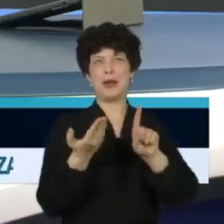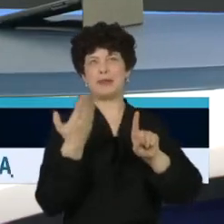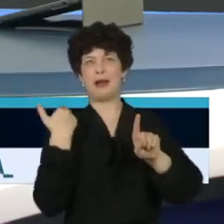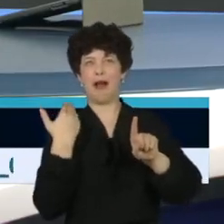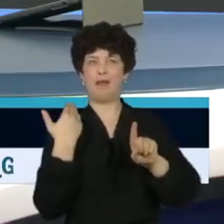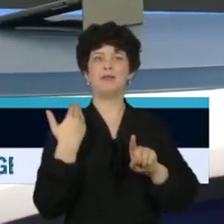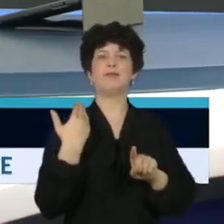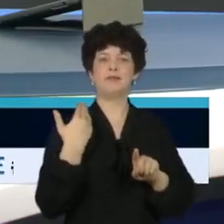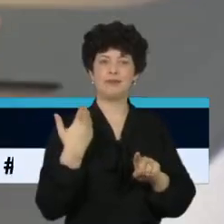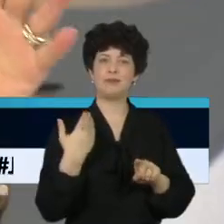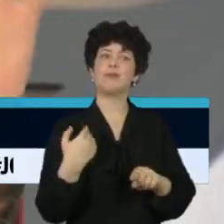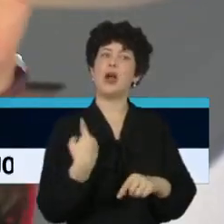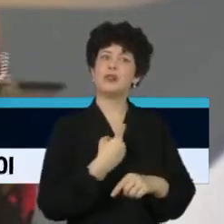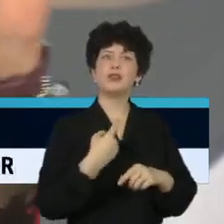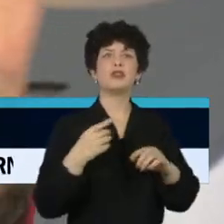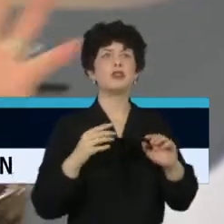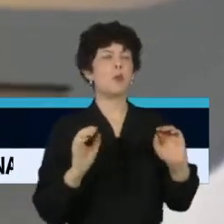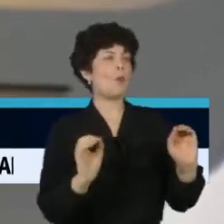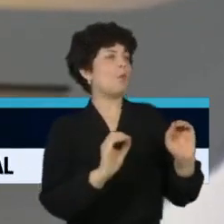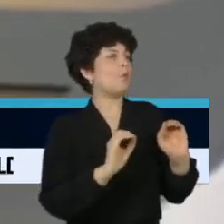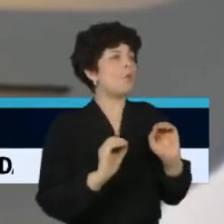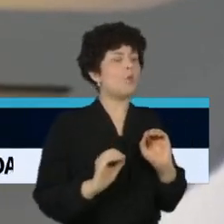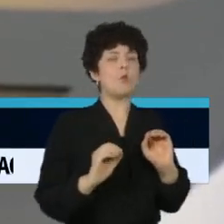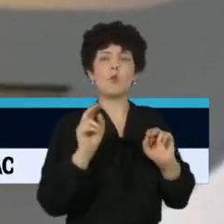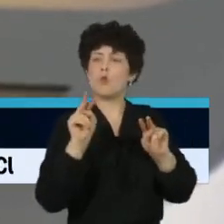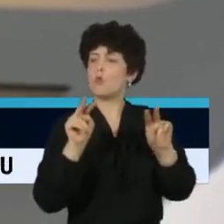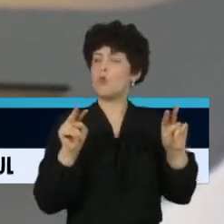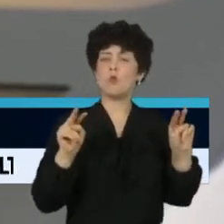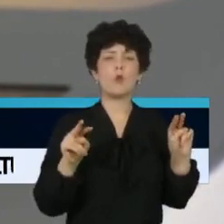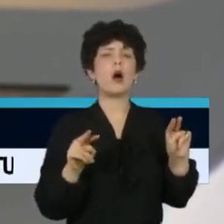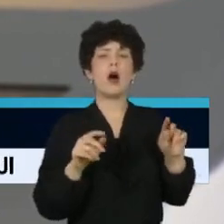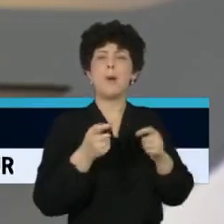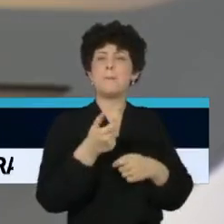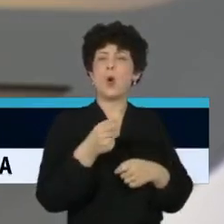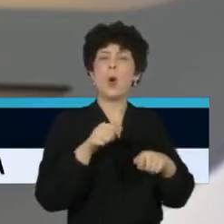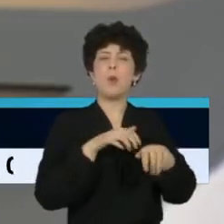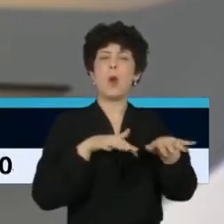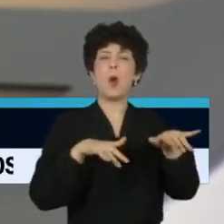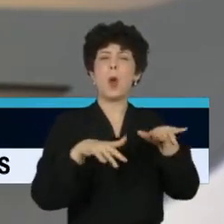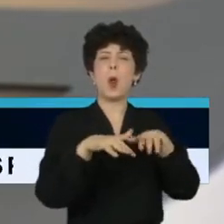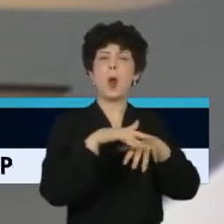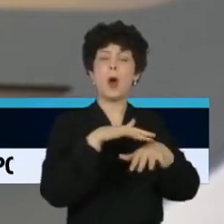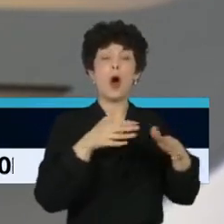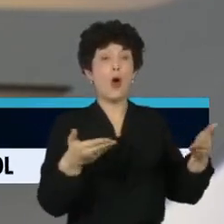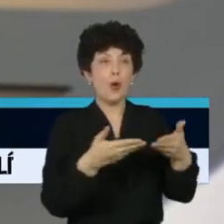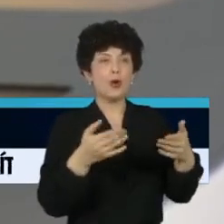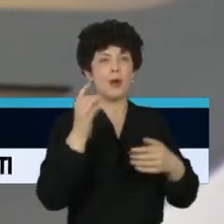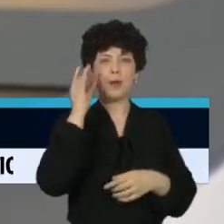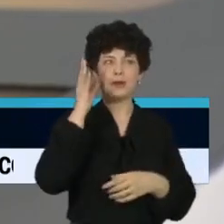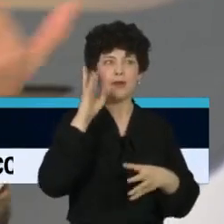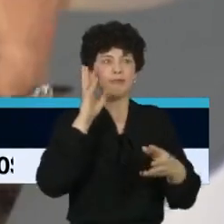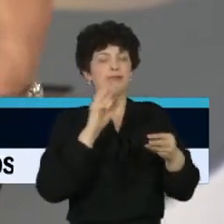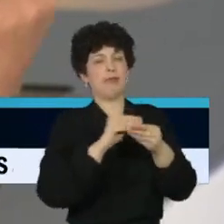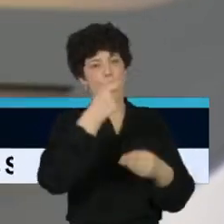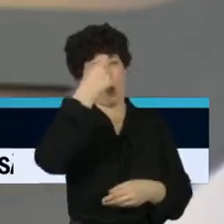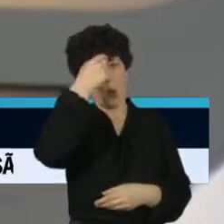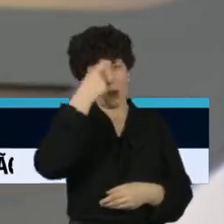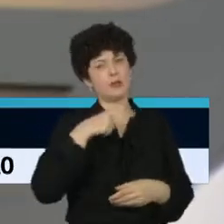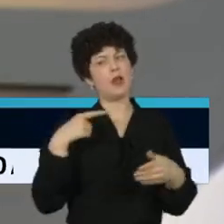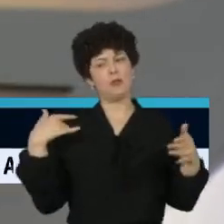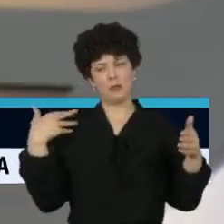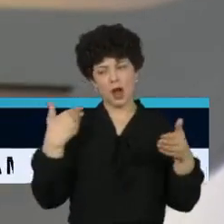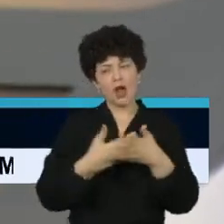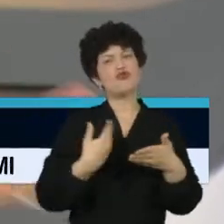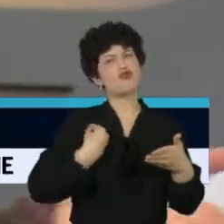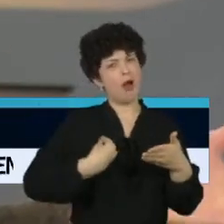meio atrás, a gente praticamente não estava mais vendo a circulação. Então, é mais fácil hoje todo mundo entender, por tudo que